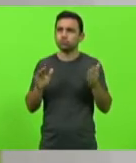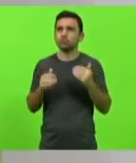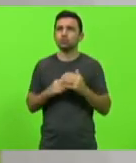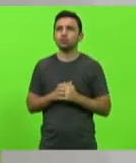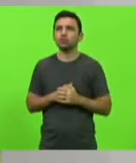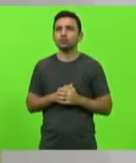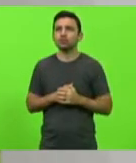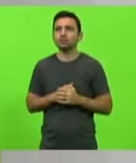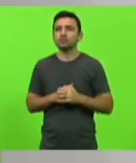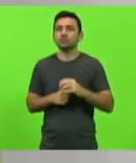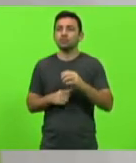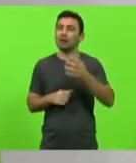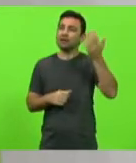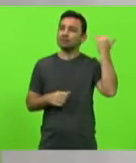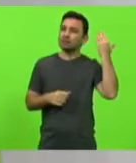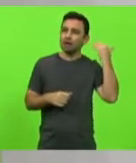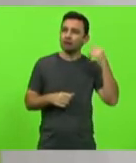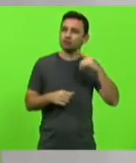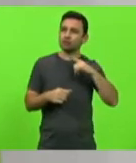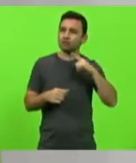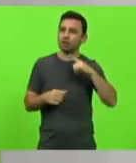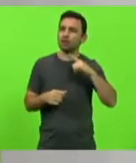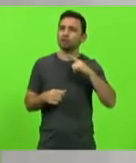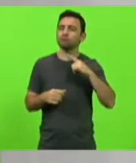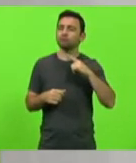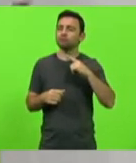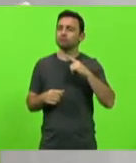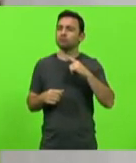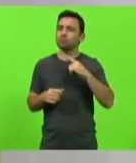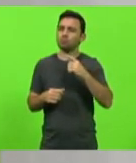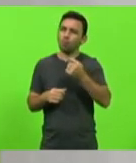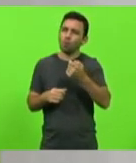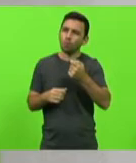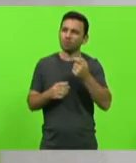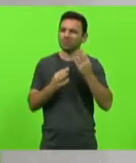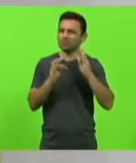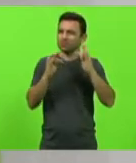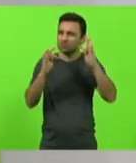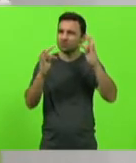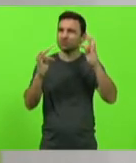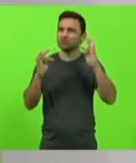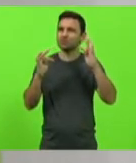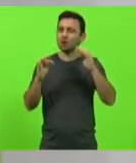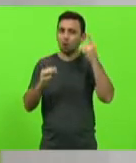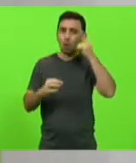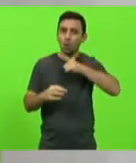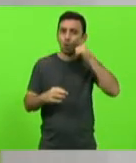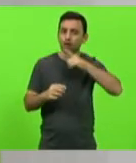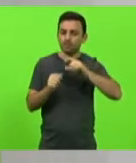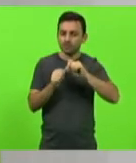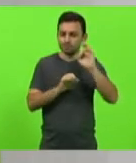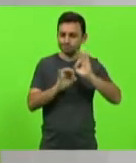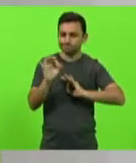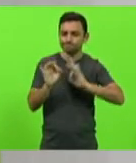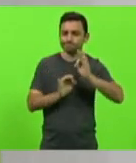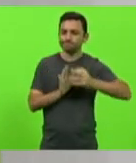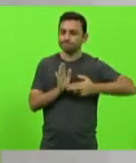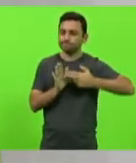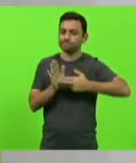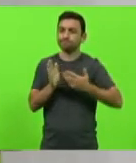condições tecnológicas que tinha, se conseguiu fazer uma ferrovia,